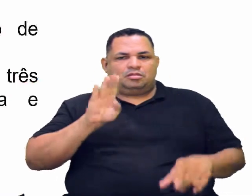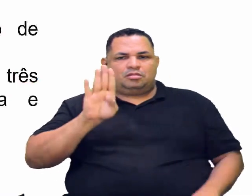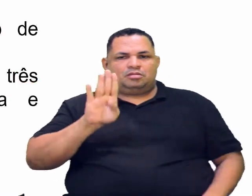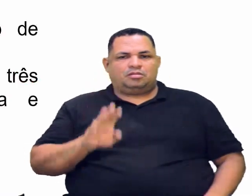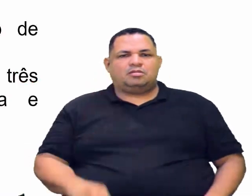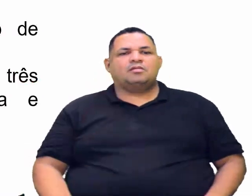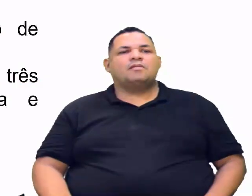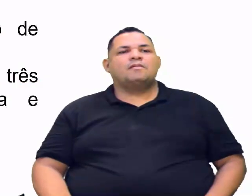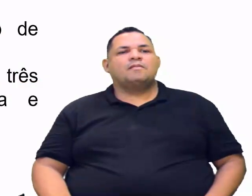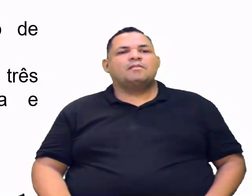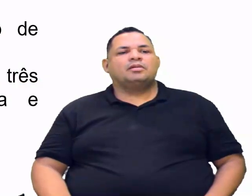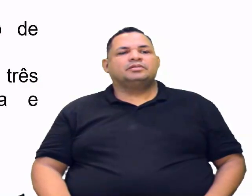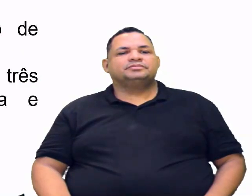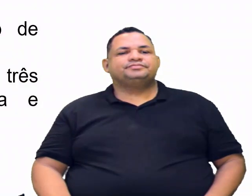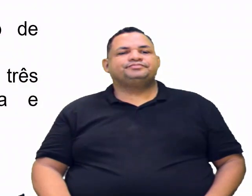B.